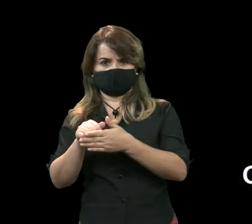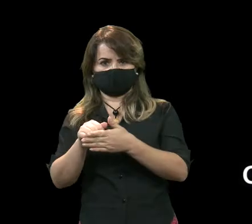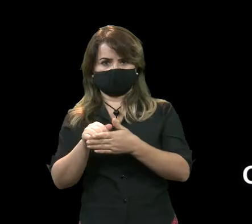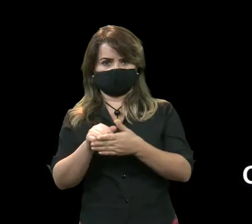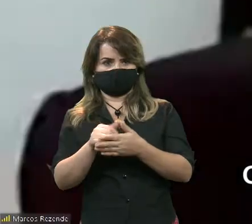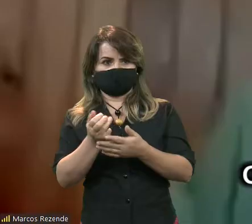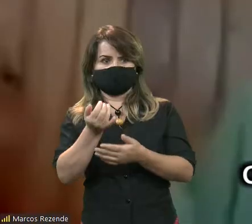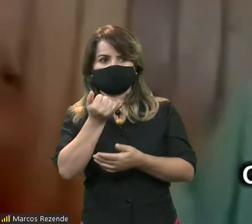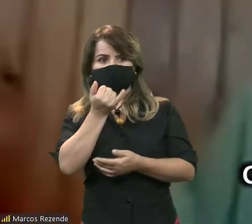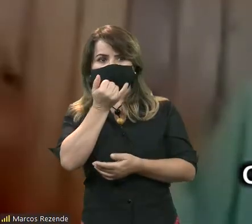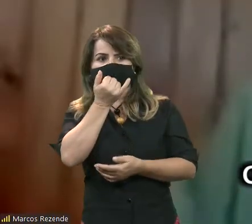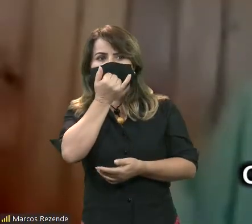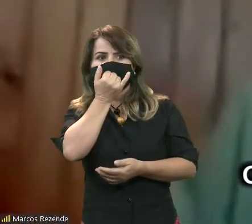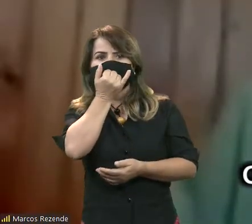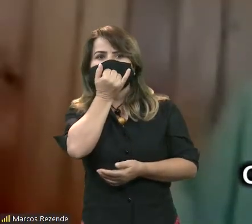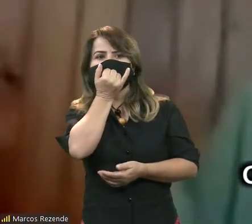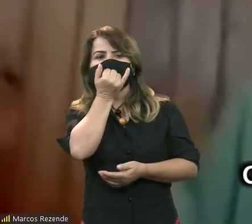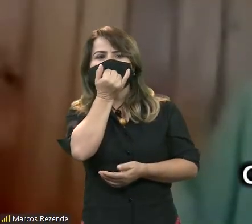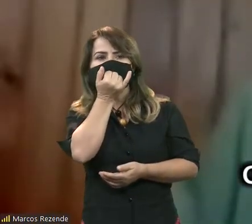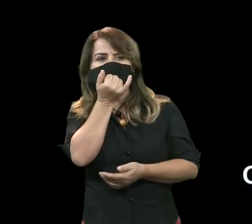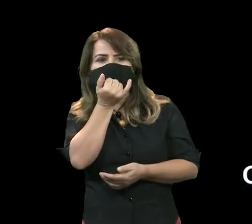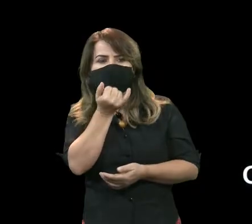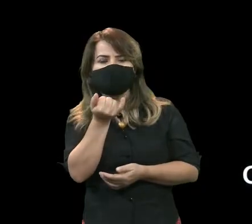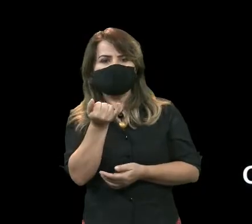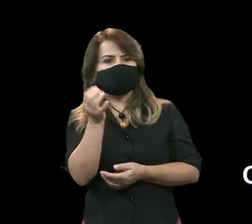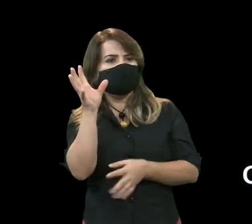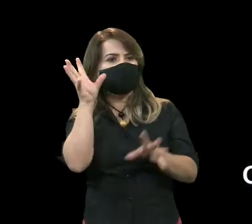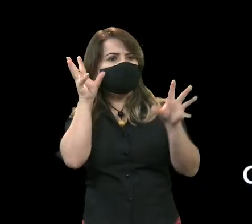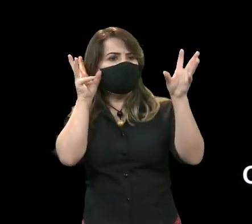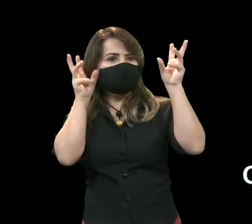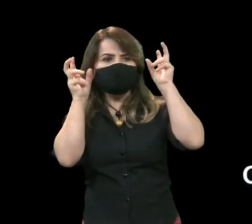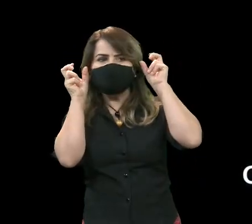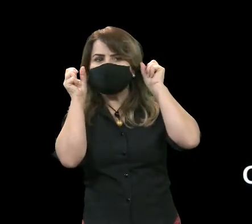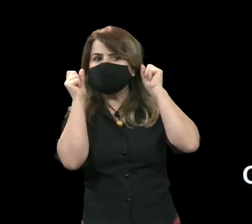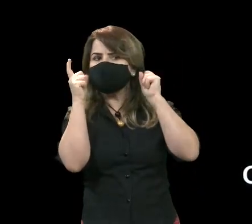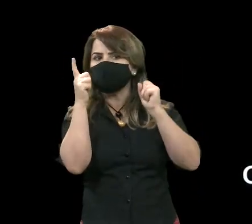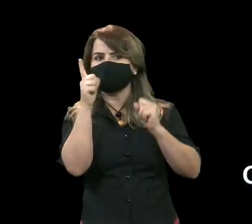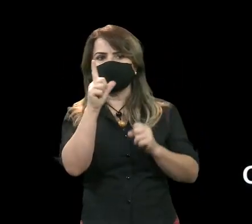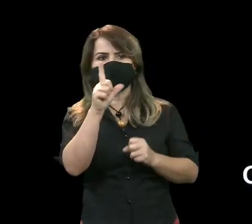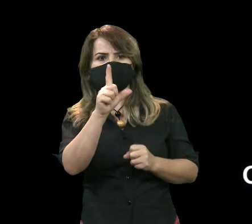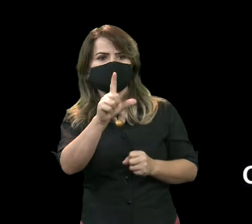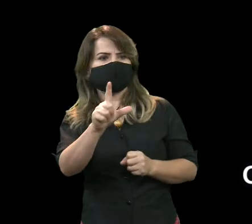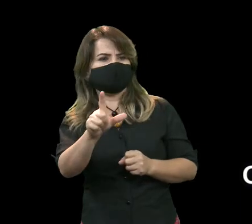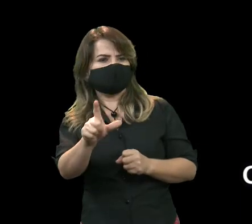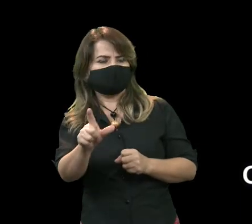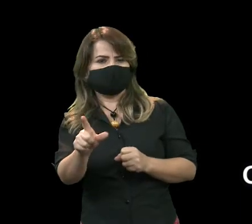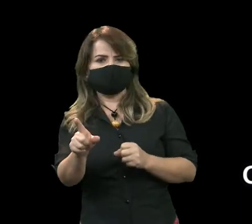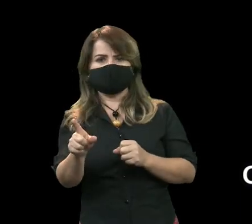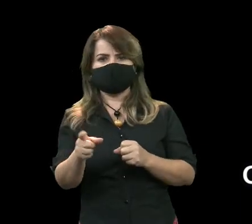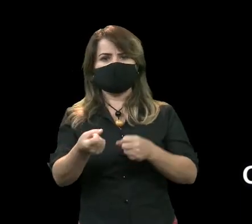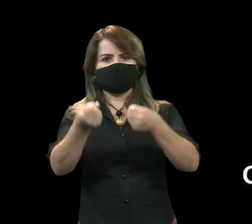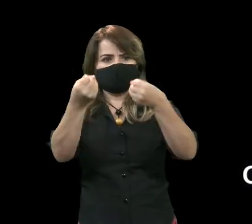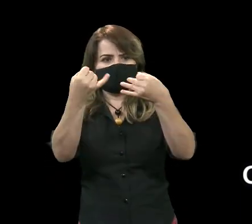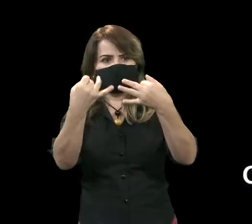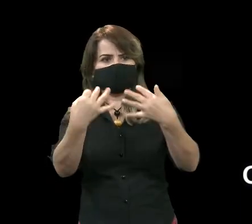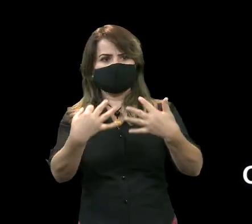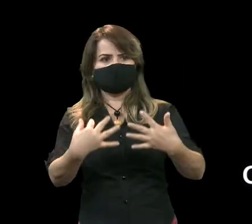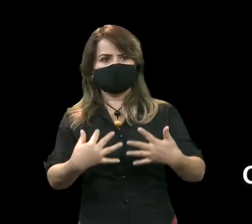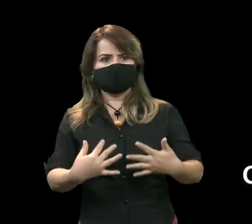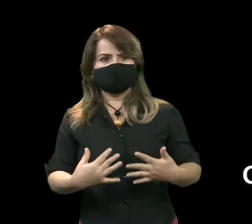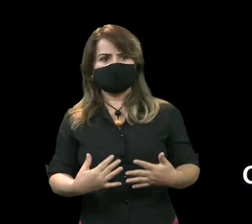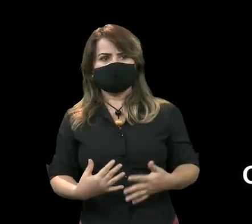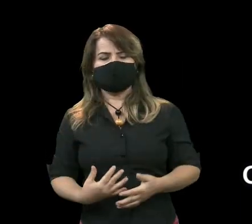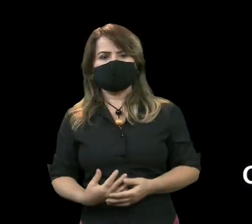Desculpa, vereador Custódio, não consegui ouvir novamente a sua questão de ordem.